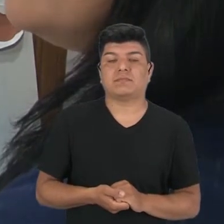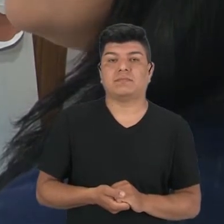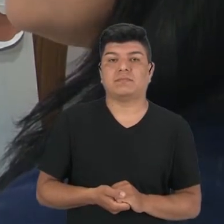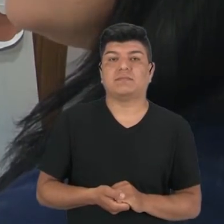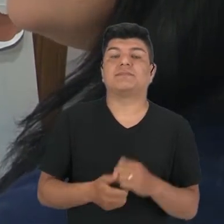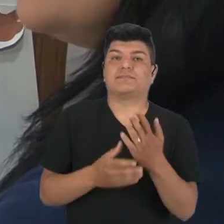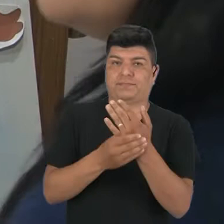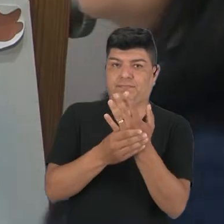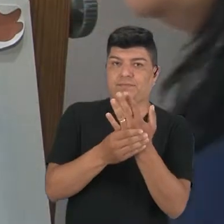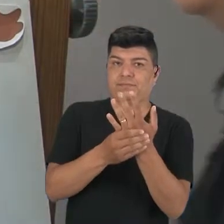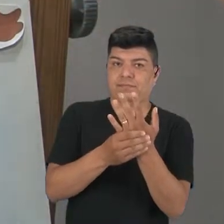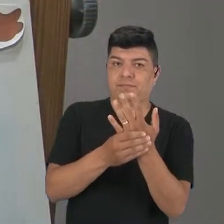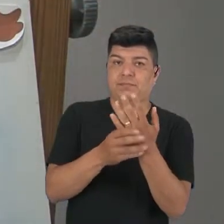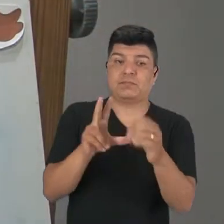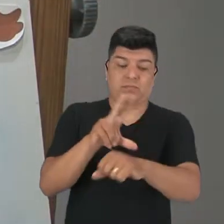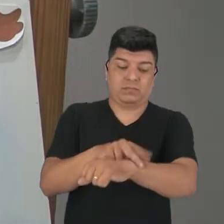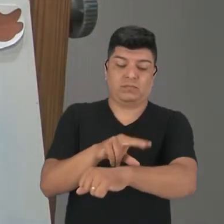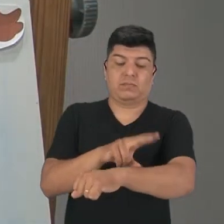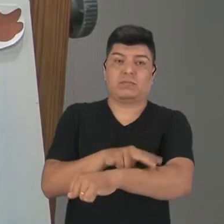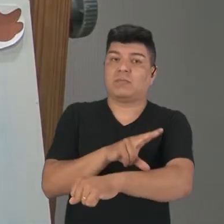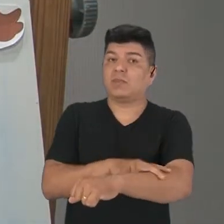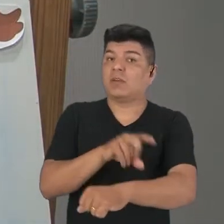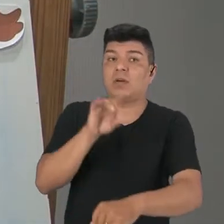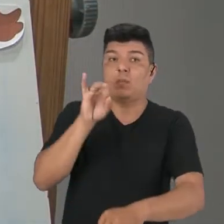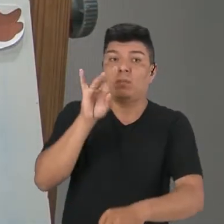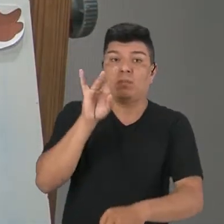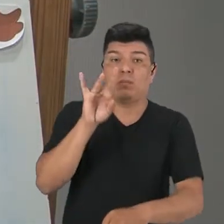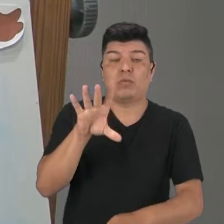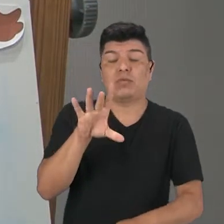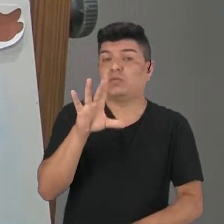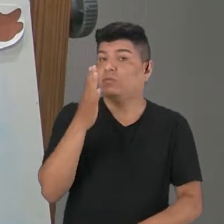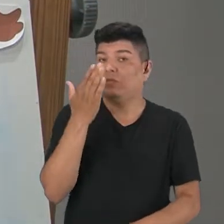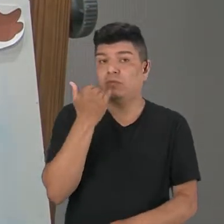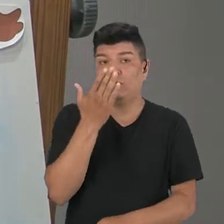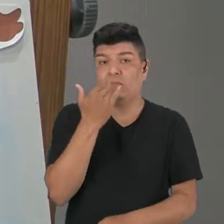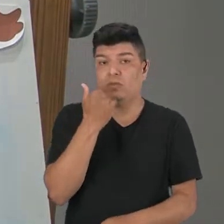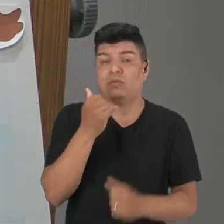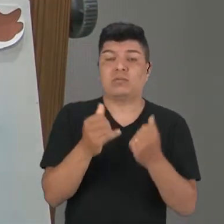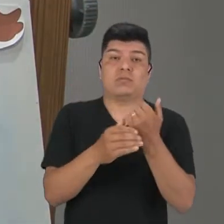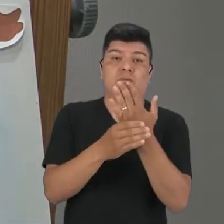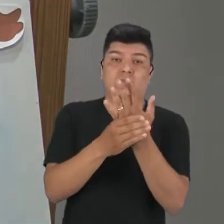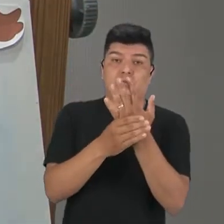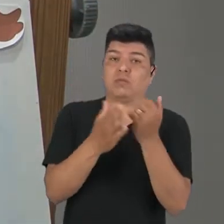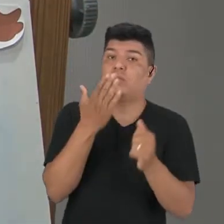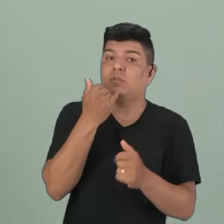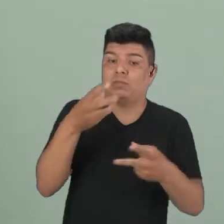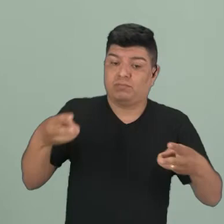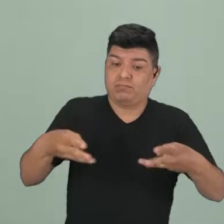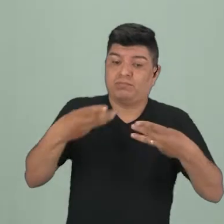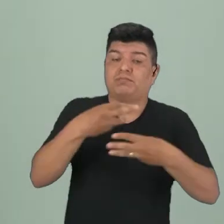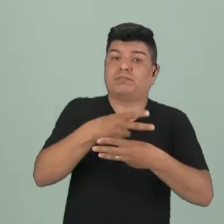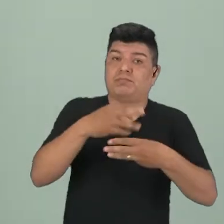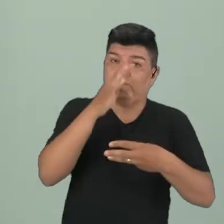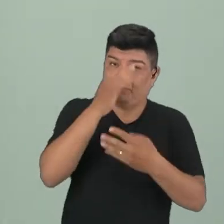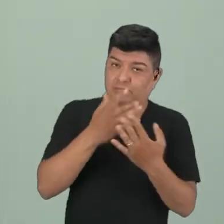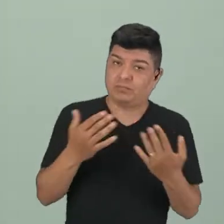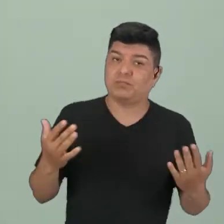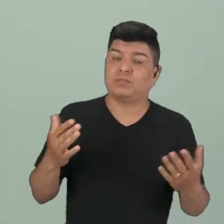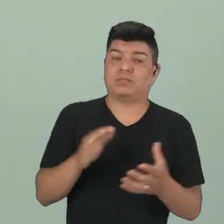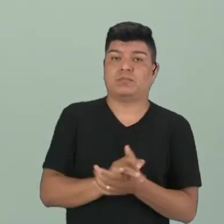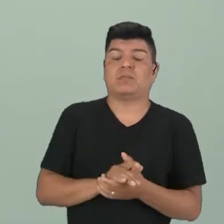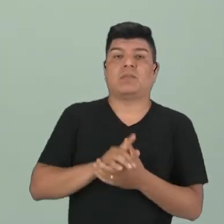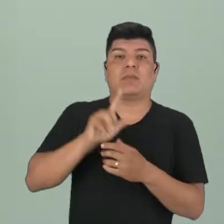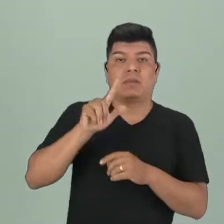be for u porque ele com um vegetal tá bom apenas já tá aqui depois nós temos um